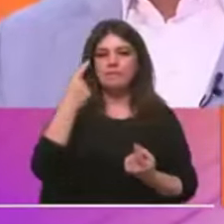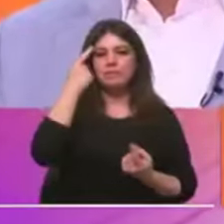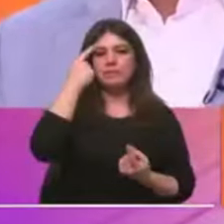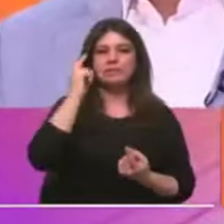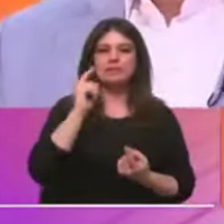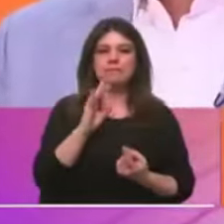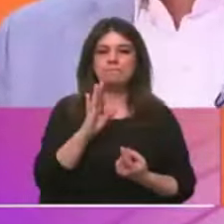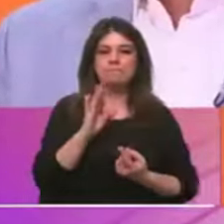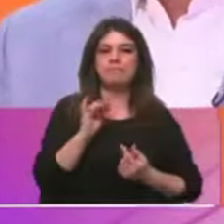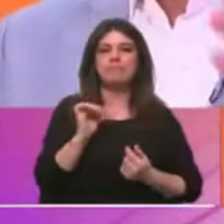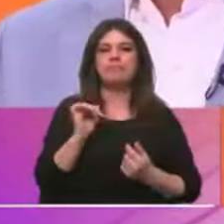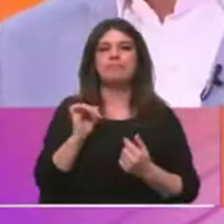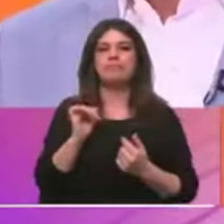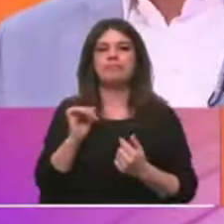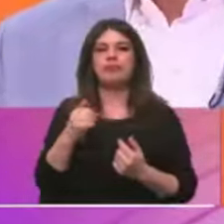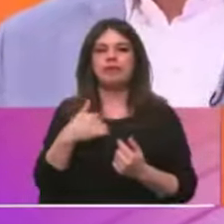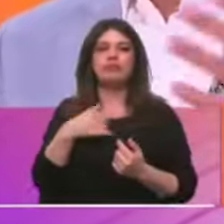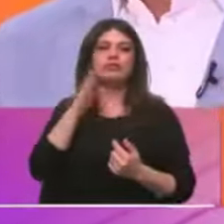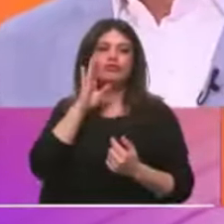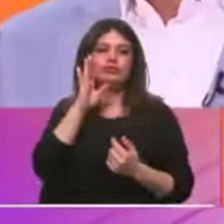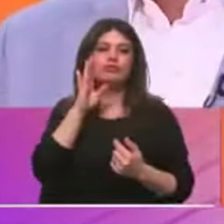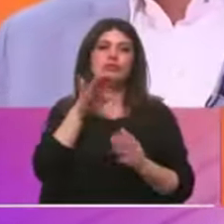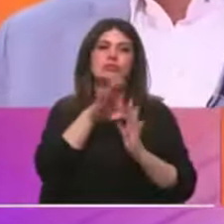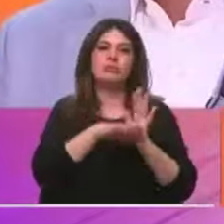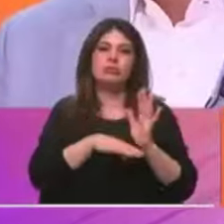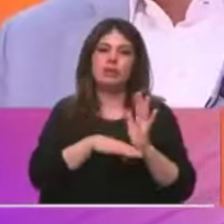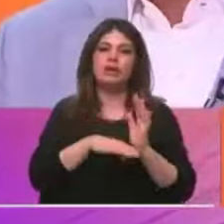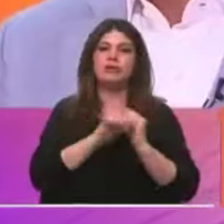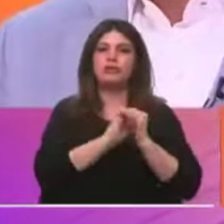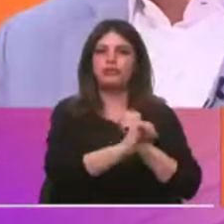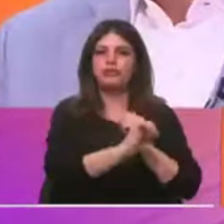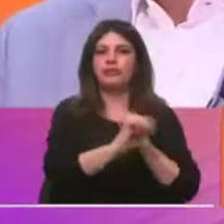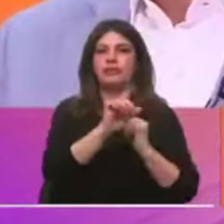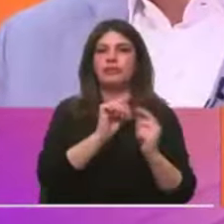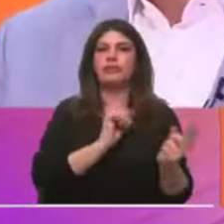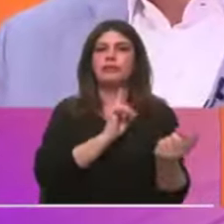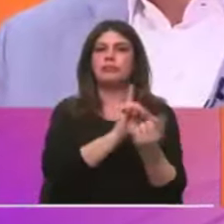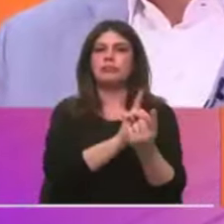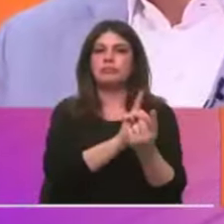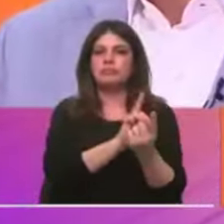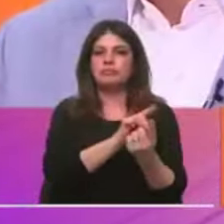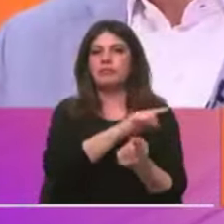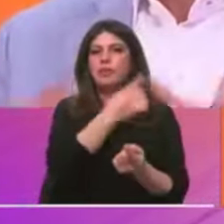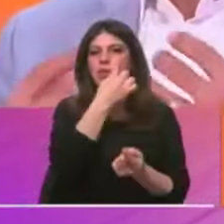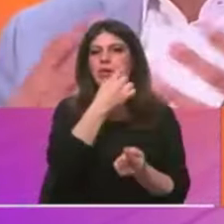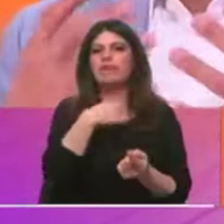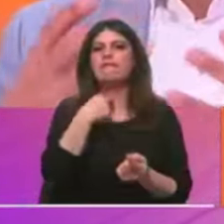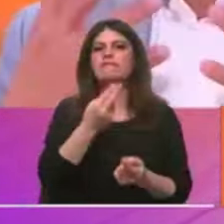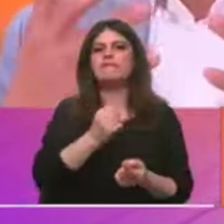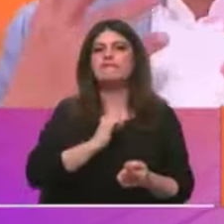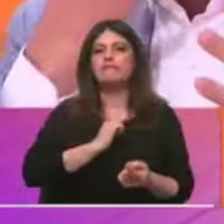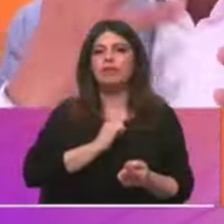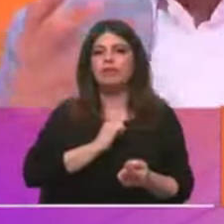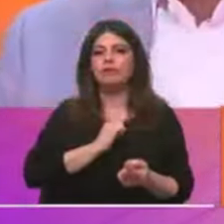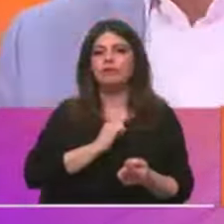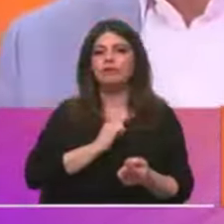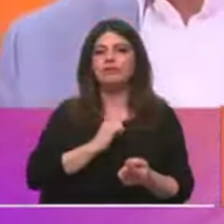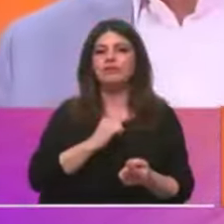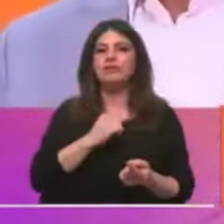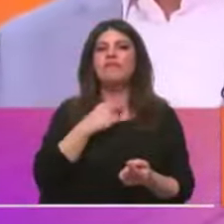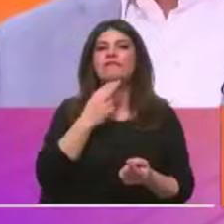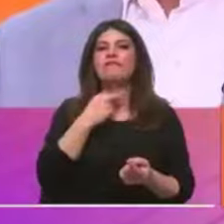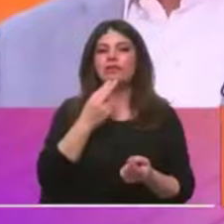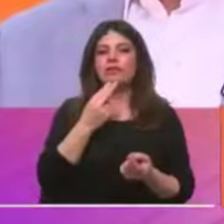porque ele já tinha assistido a programas dele, tinha estado com ele pessoalmente, ele conhecia já a minha voz e não era... A minha voz é muito característica, muito